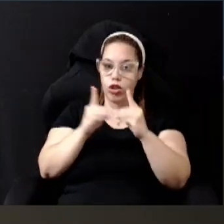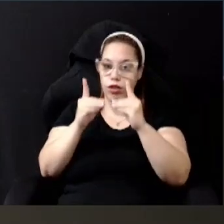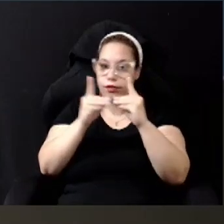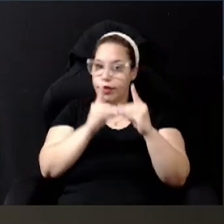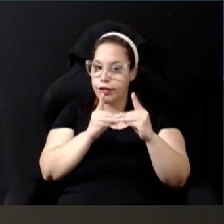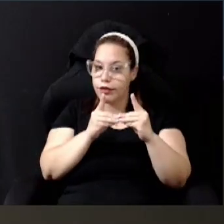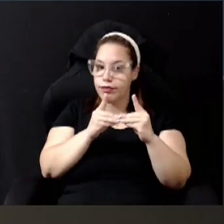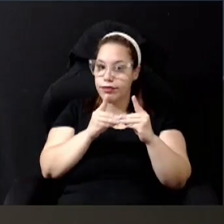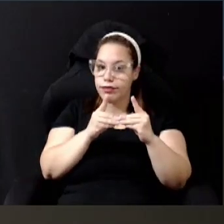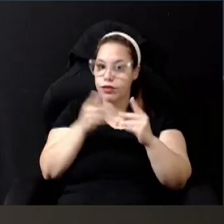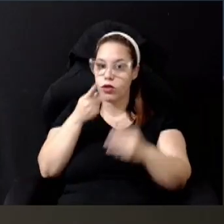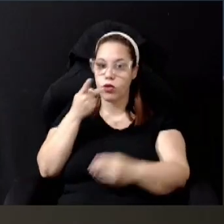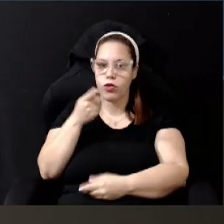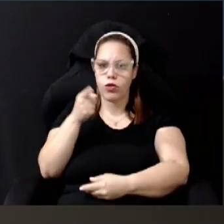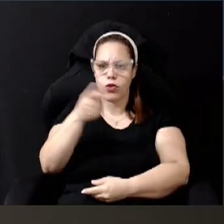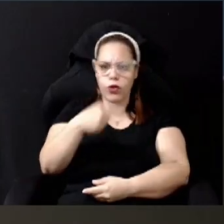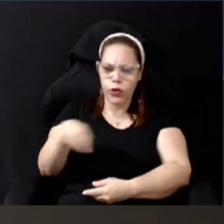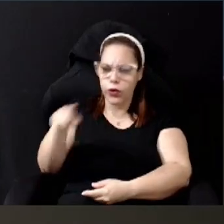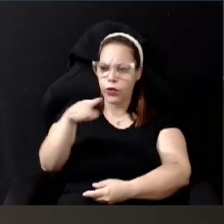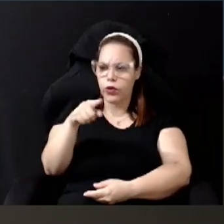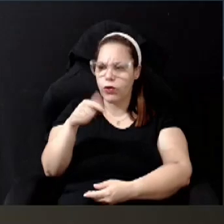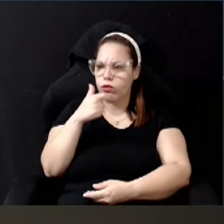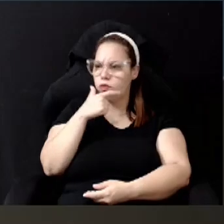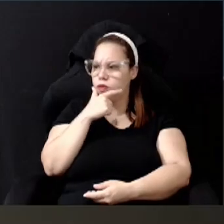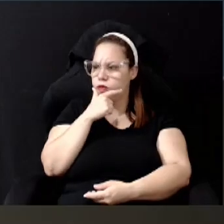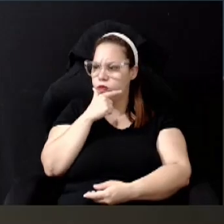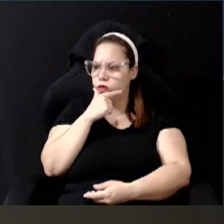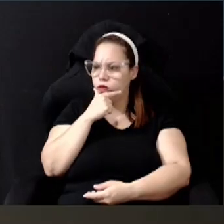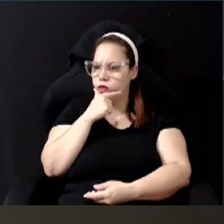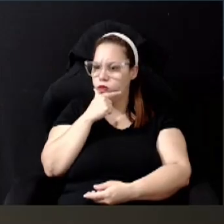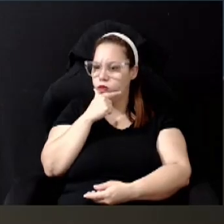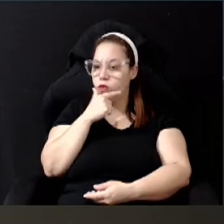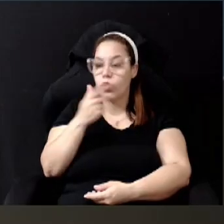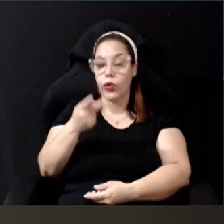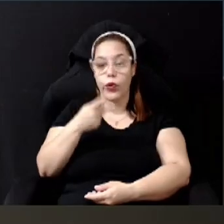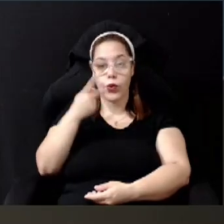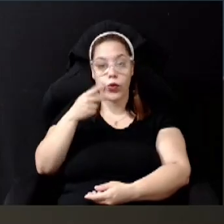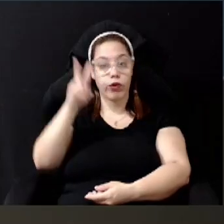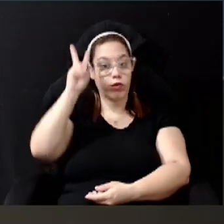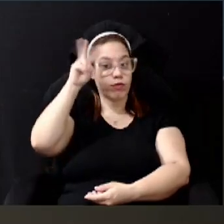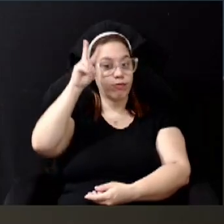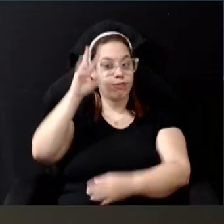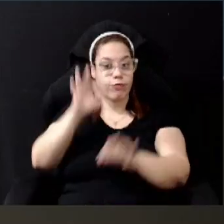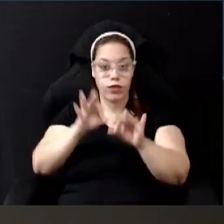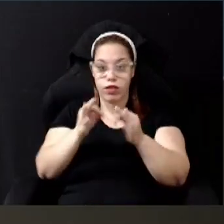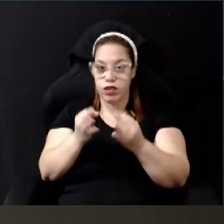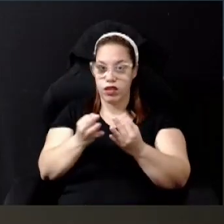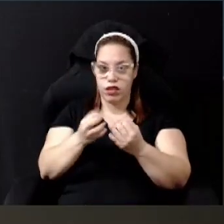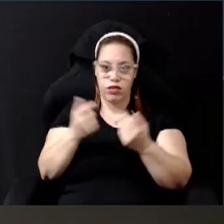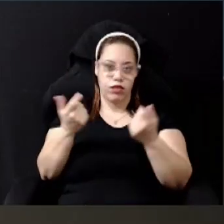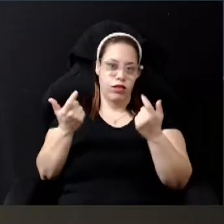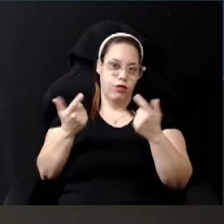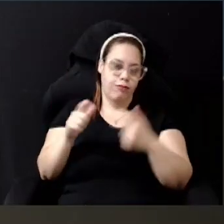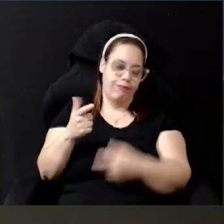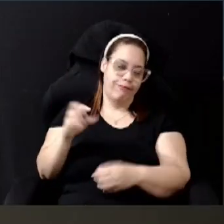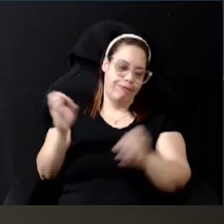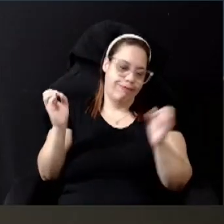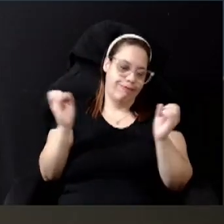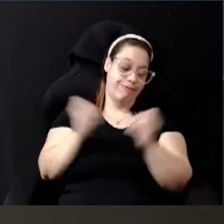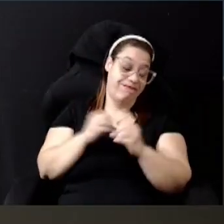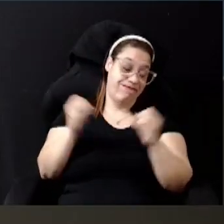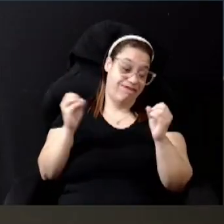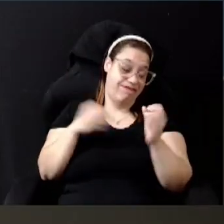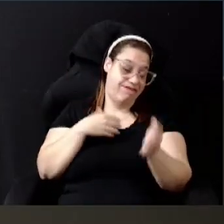falar para elas, olha, contar a minha história, que é simples, eu não tive nada, eu